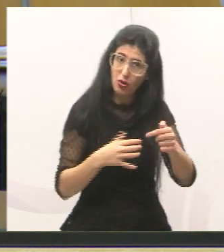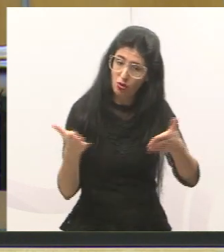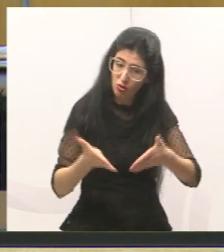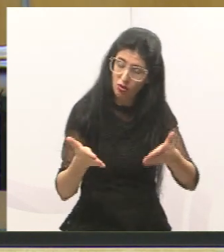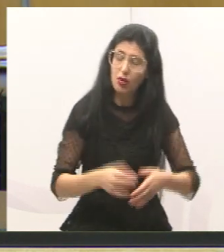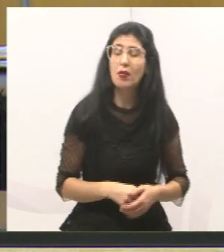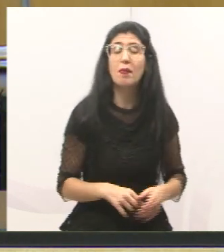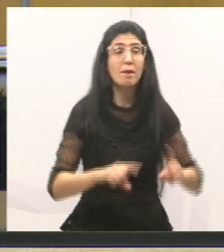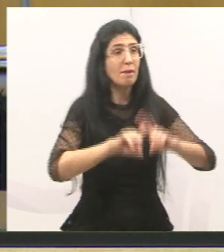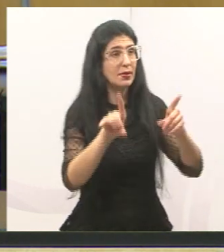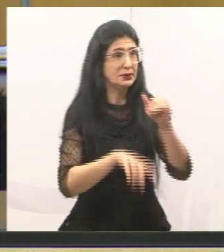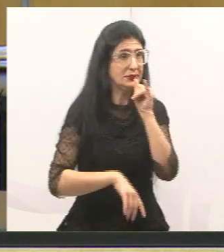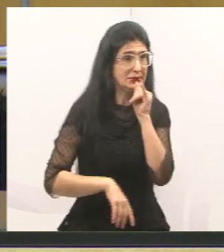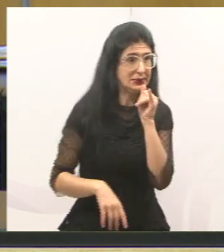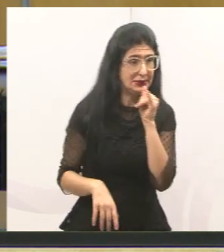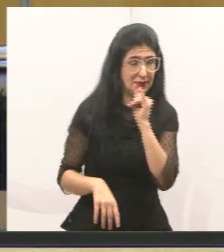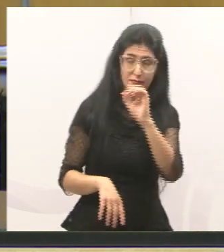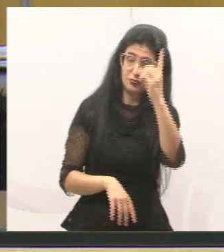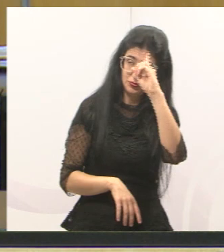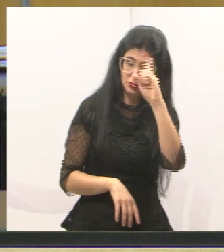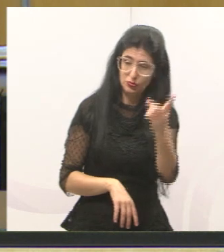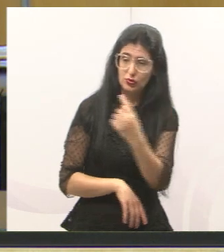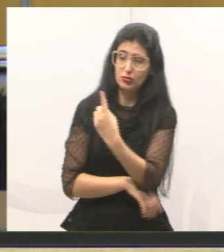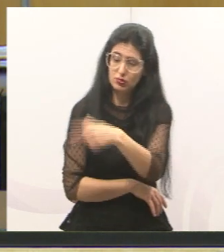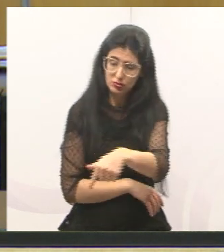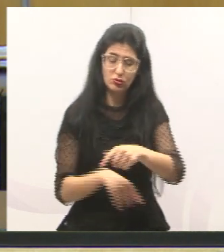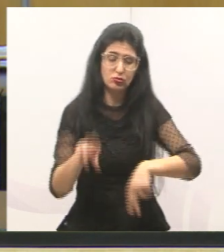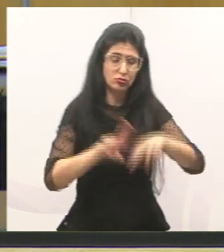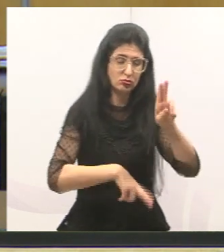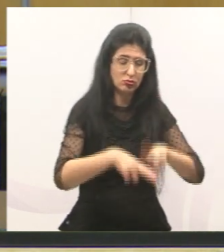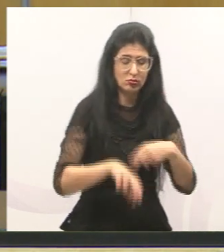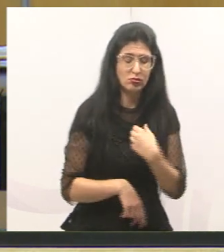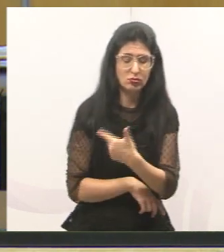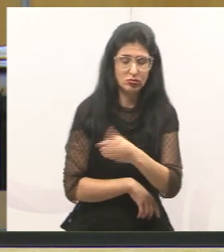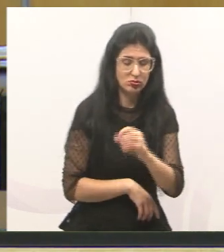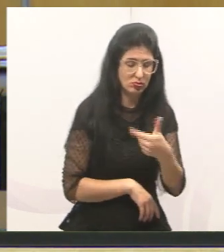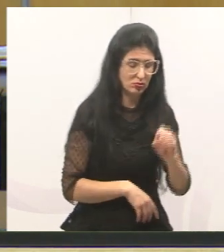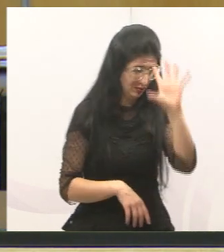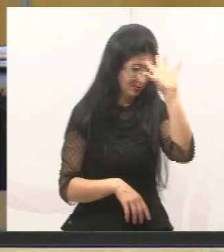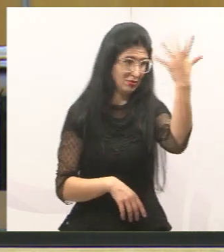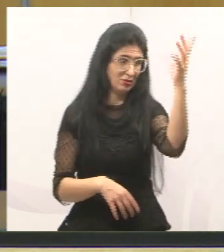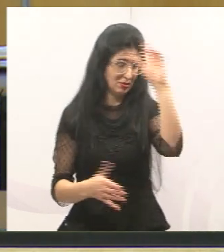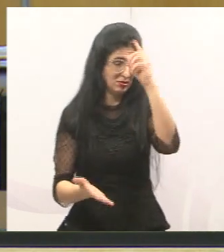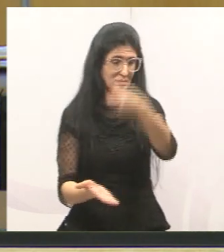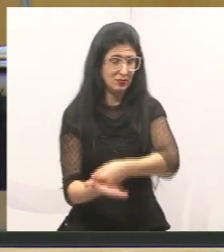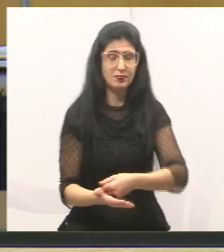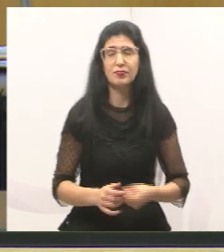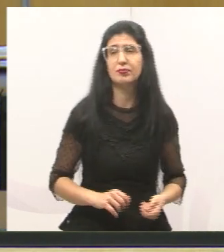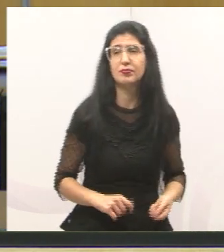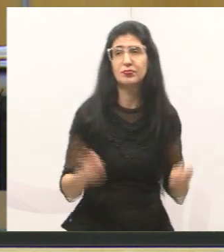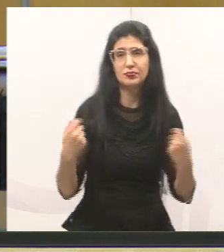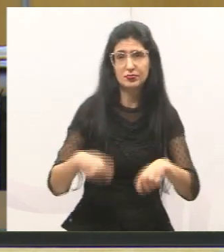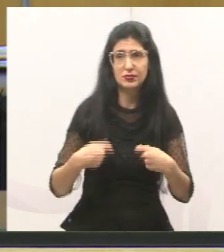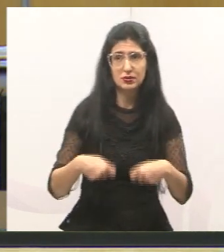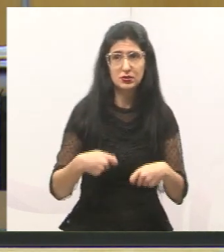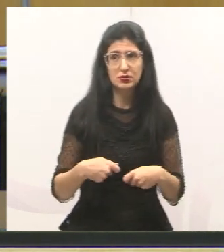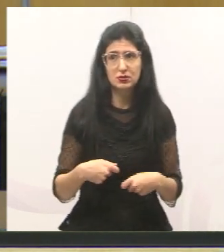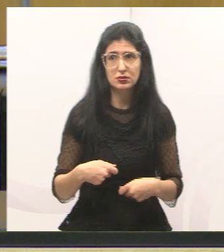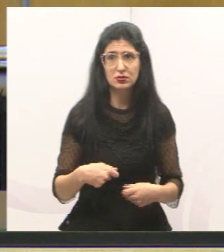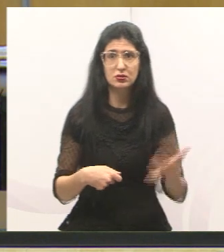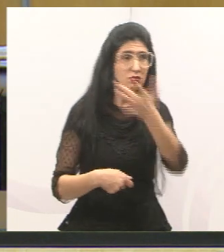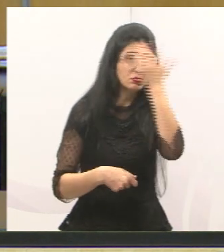julgamento designado para a data de 17 de junho de 2020, o expediente será inquinado por nulidade